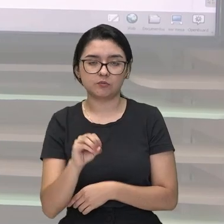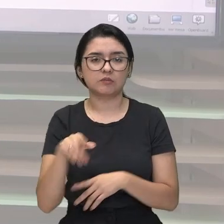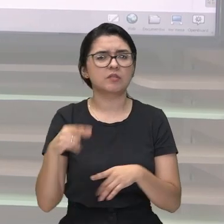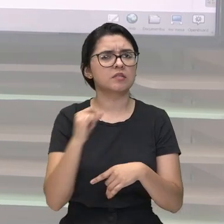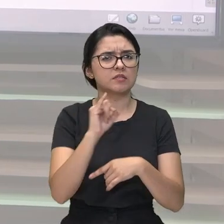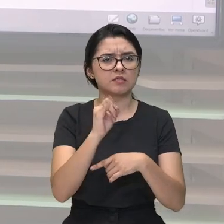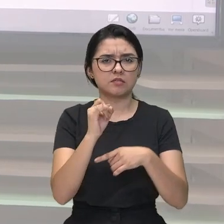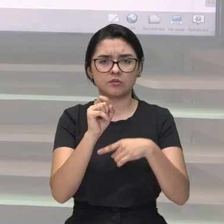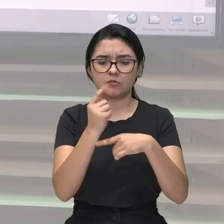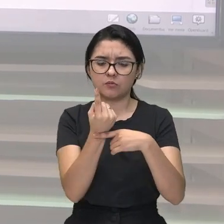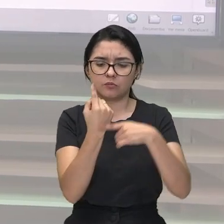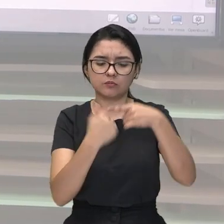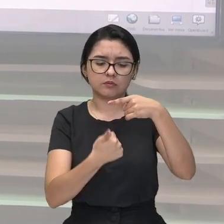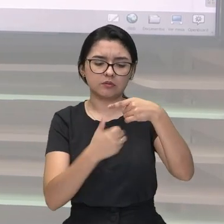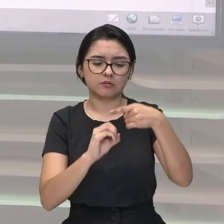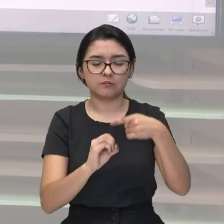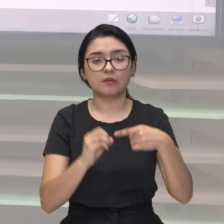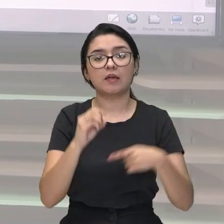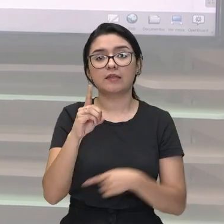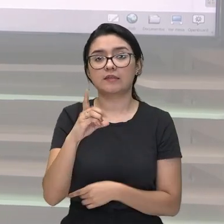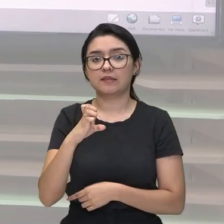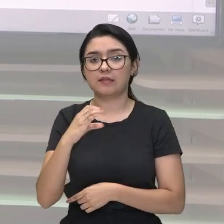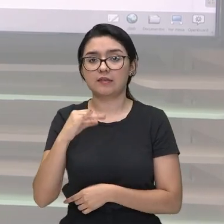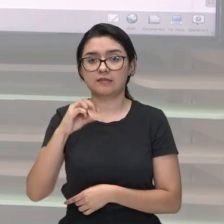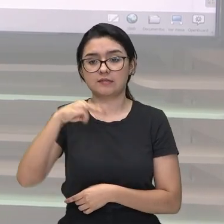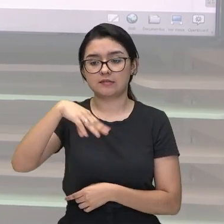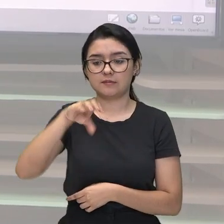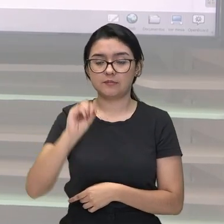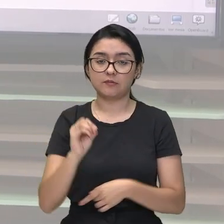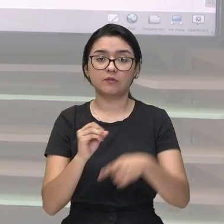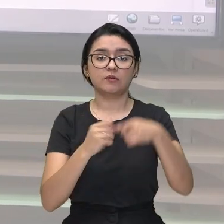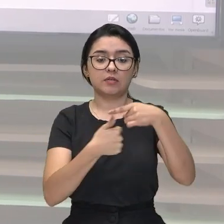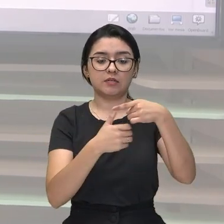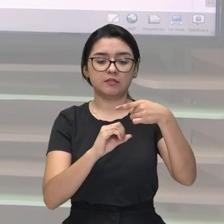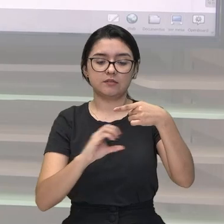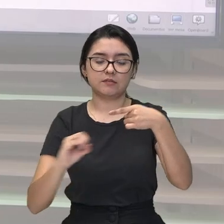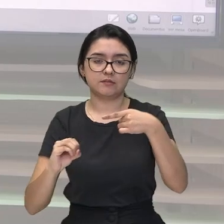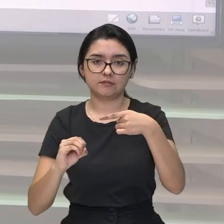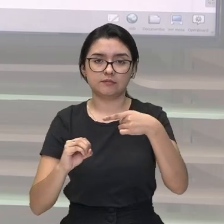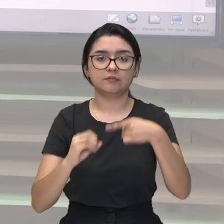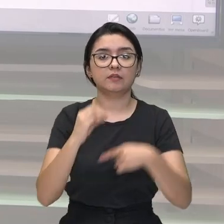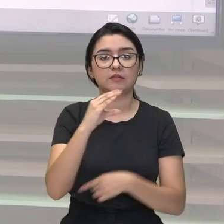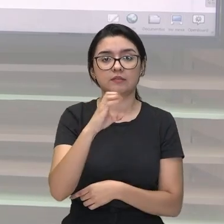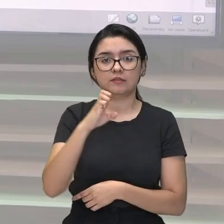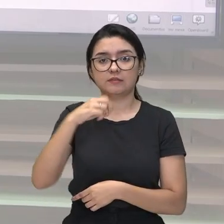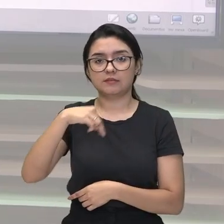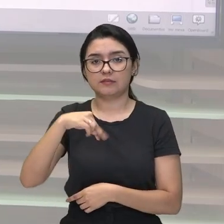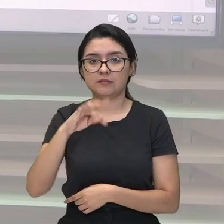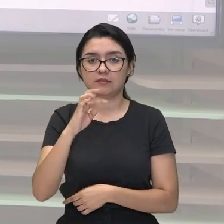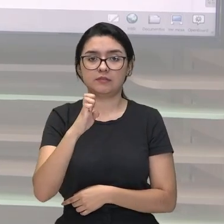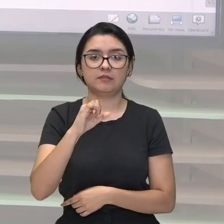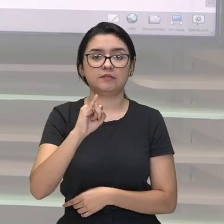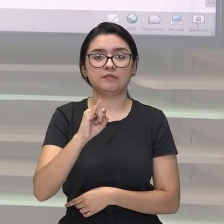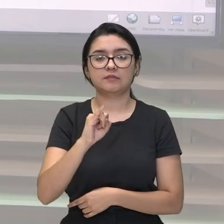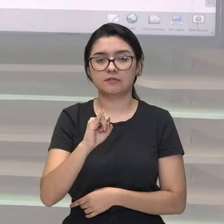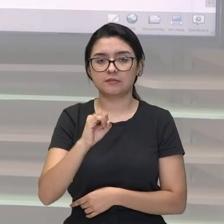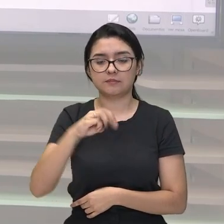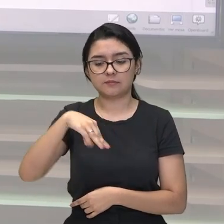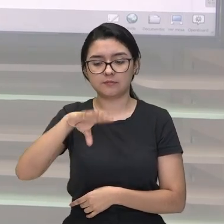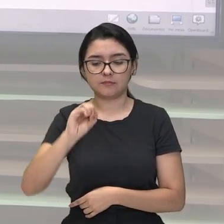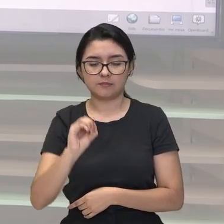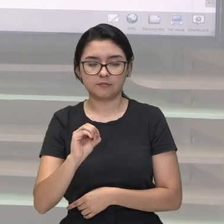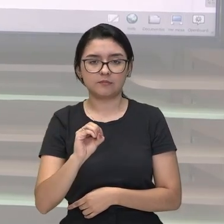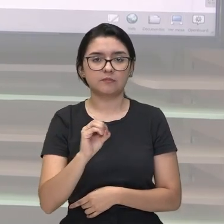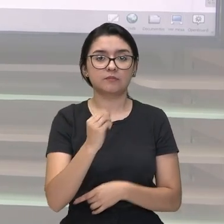eu vou falar 1 décimo. E 100? Um centésimo. Beleza? Ah, mas se tiver 2 sobre 13?